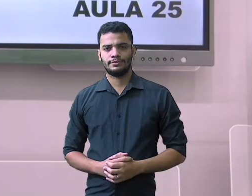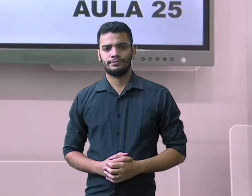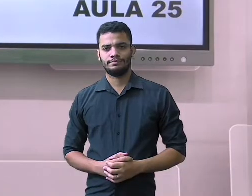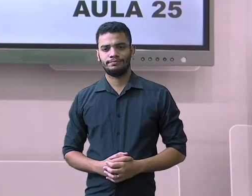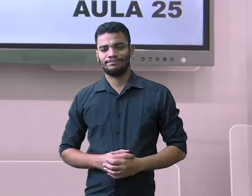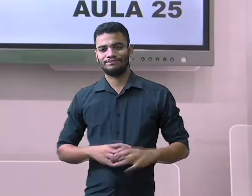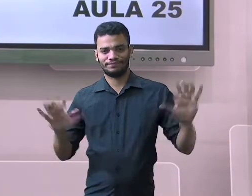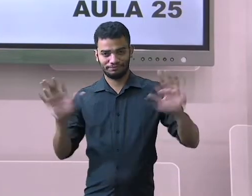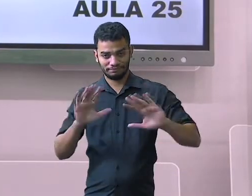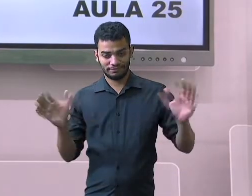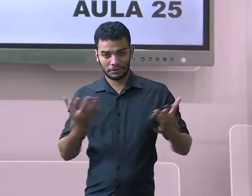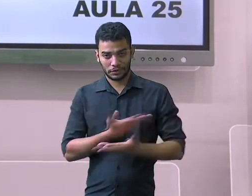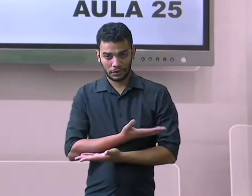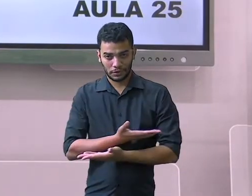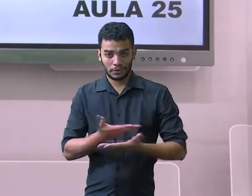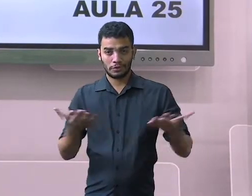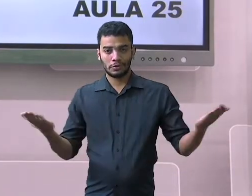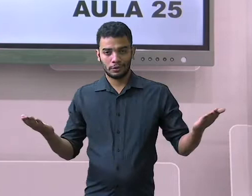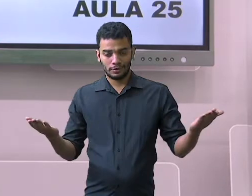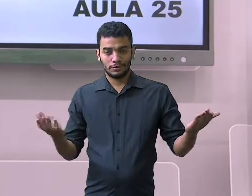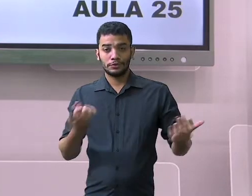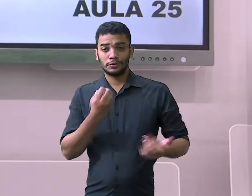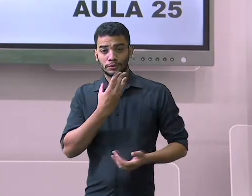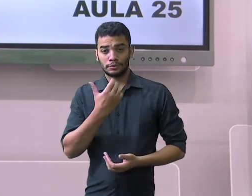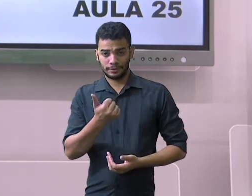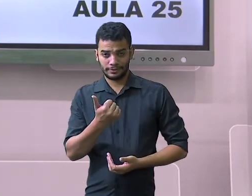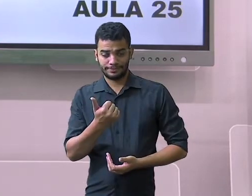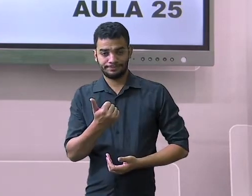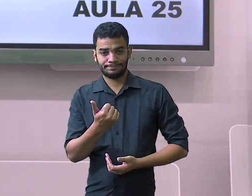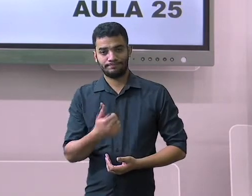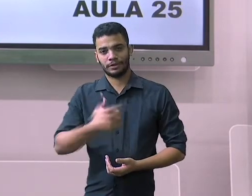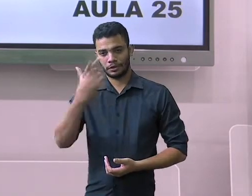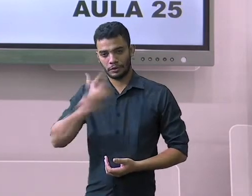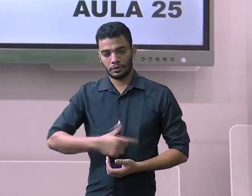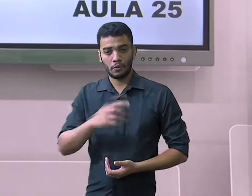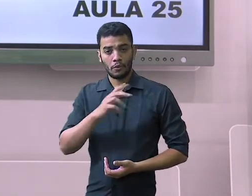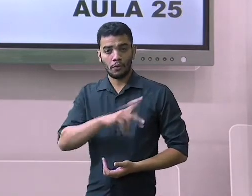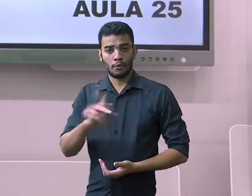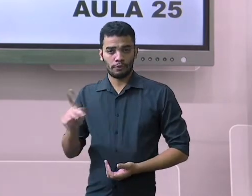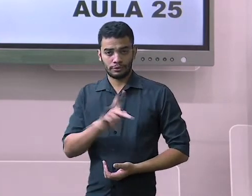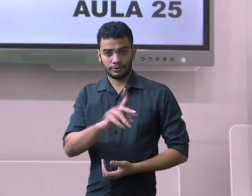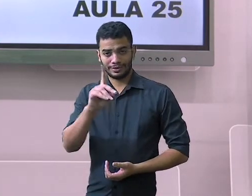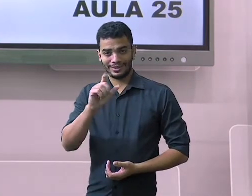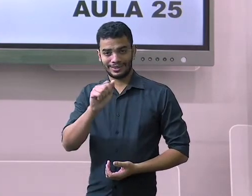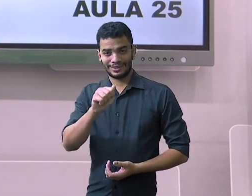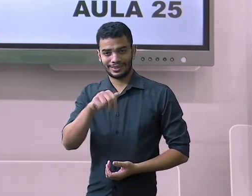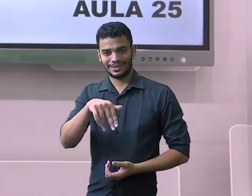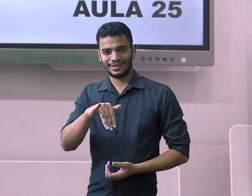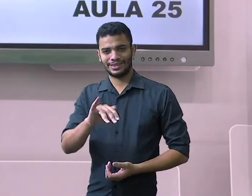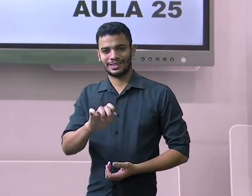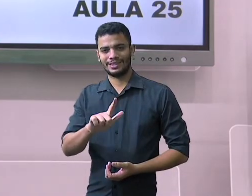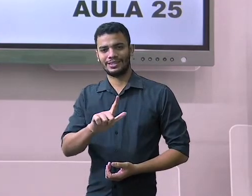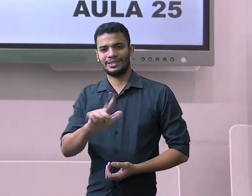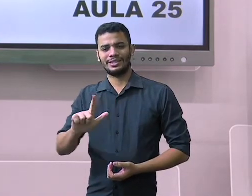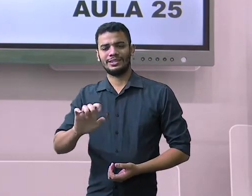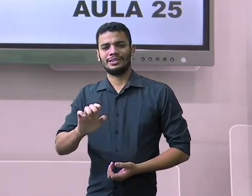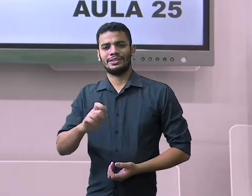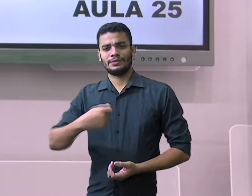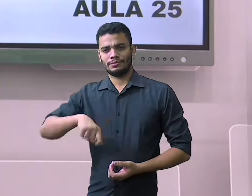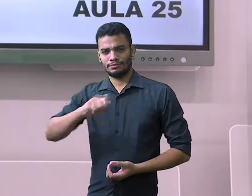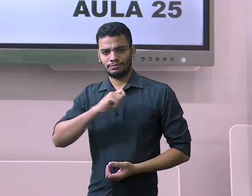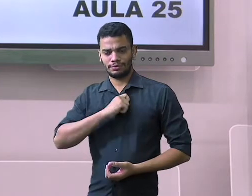Olá, meus queridos estudantes, tudo bem com vocês? Eu sou a professora Daniele Cristine. Nós vamos juntos trabalhar sobre